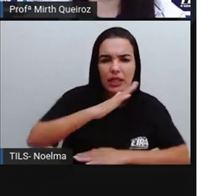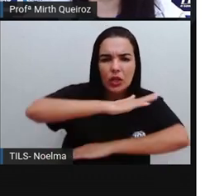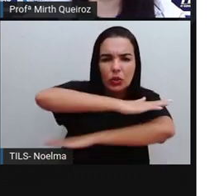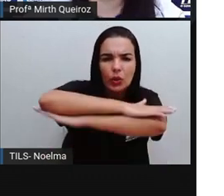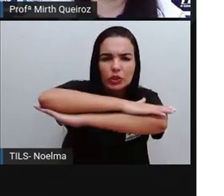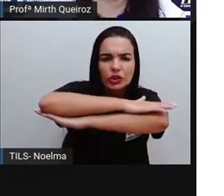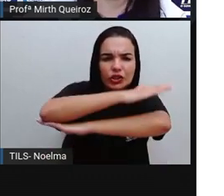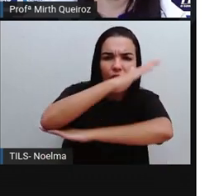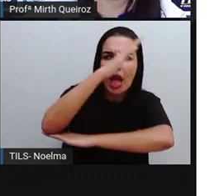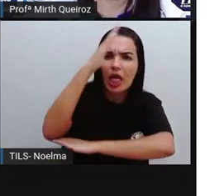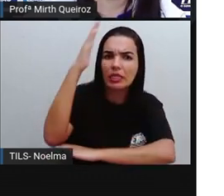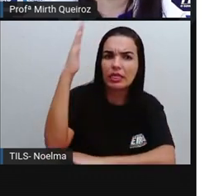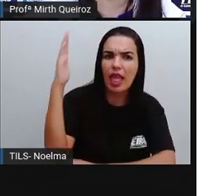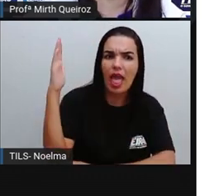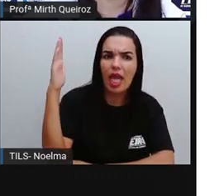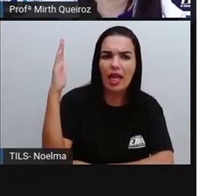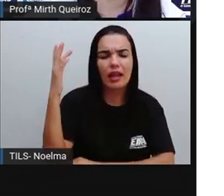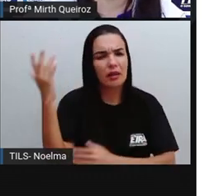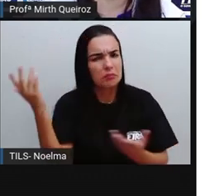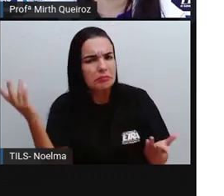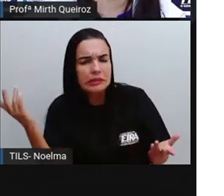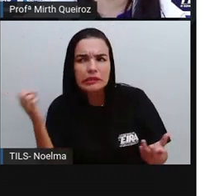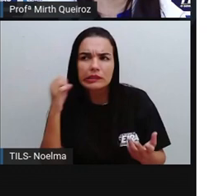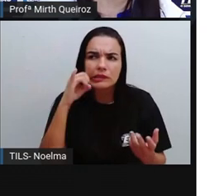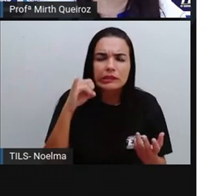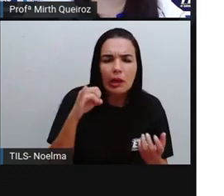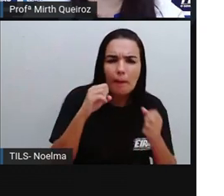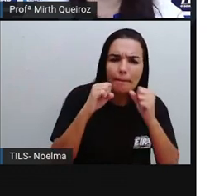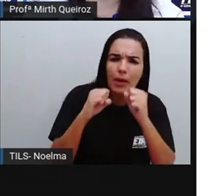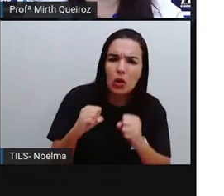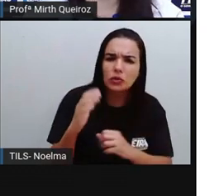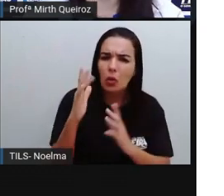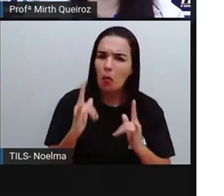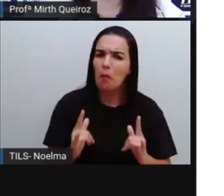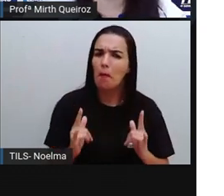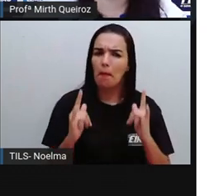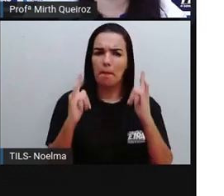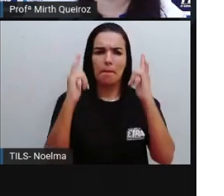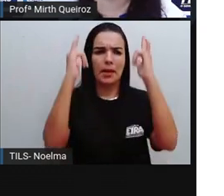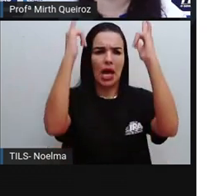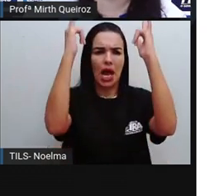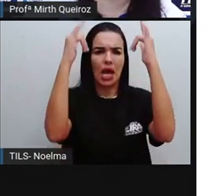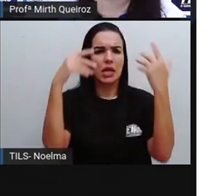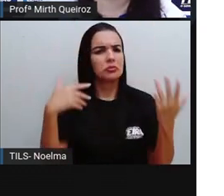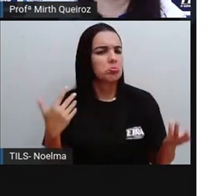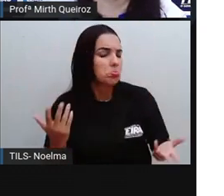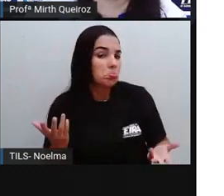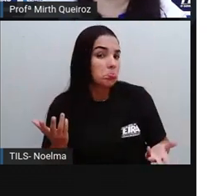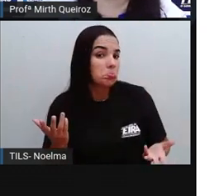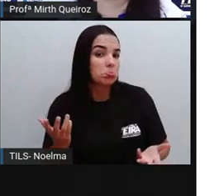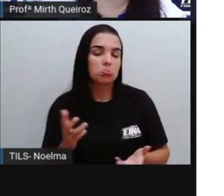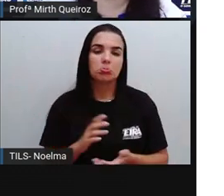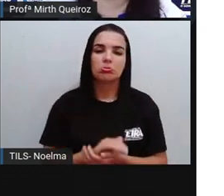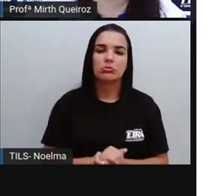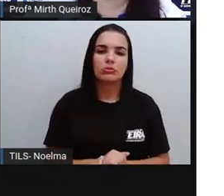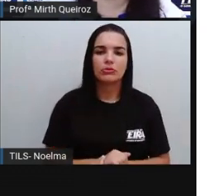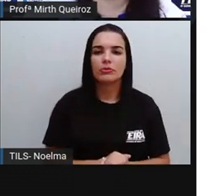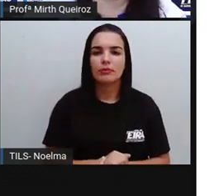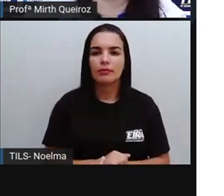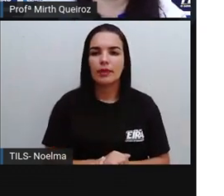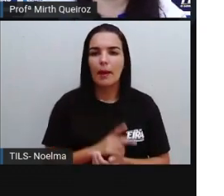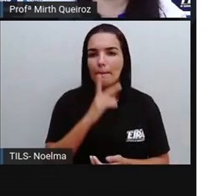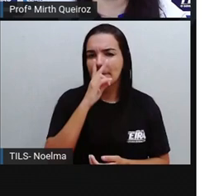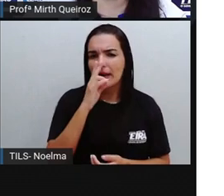janela grande. Será que isso aí poderia ser um prédio ou algo assim? Aqui nós